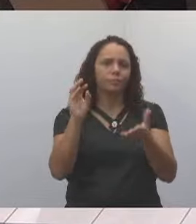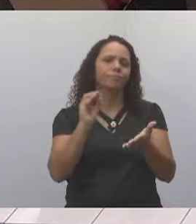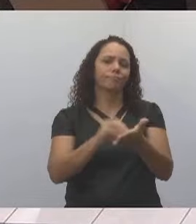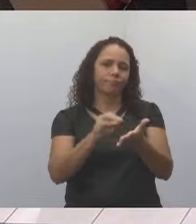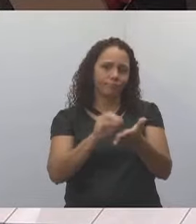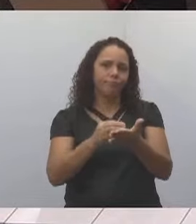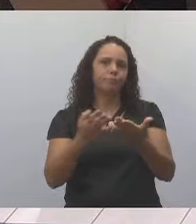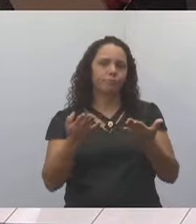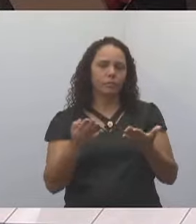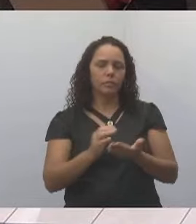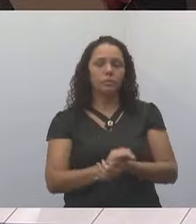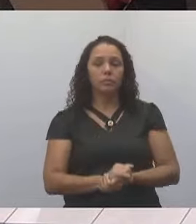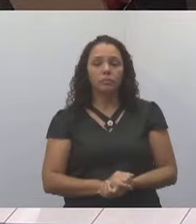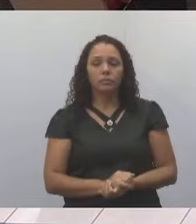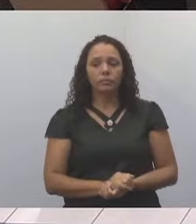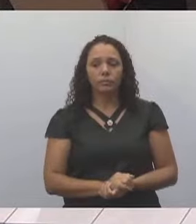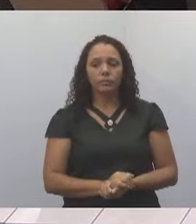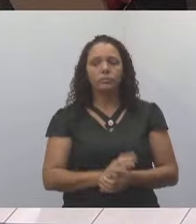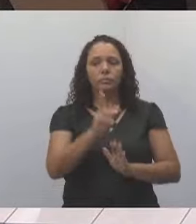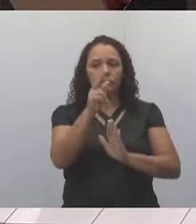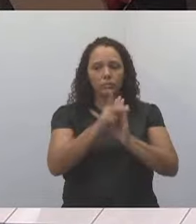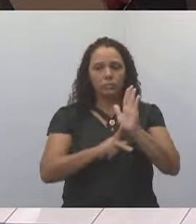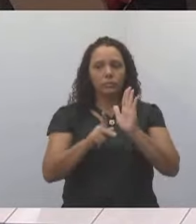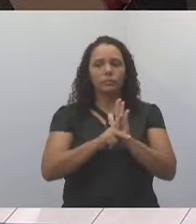O projeto continua em discussão.